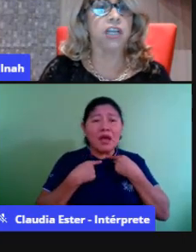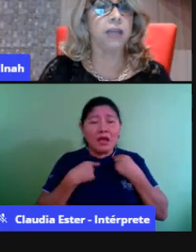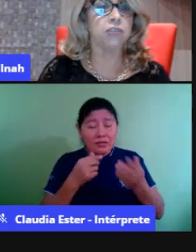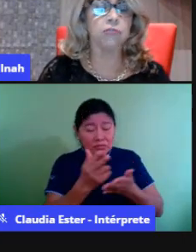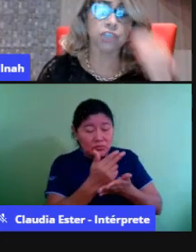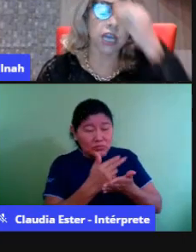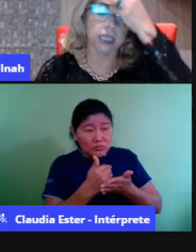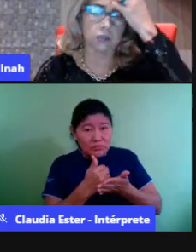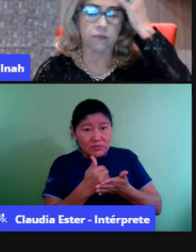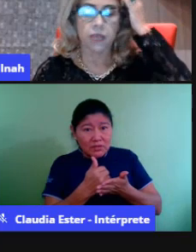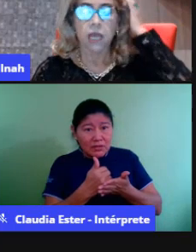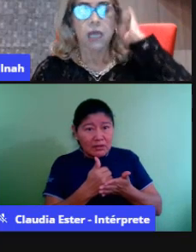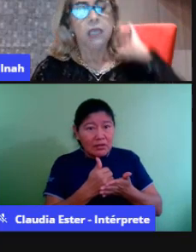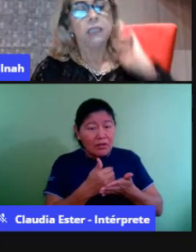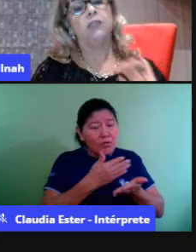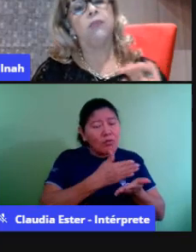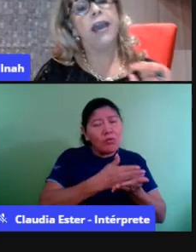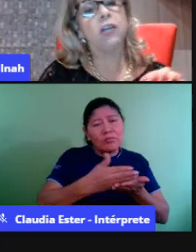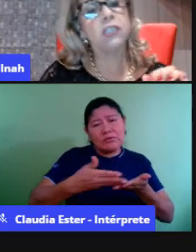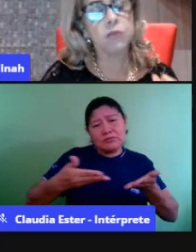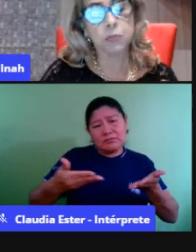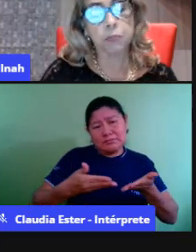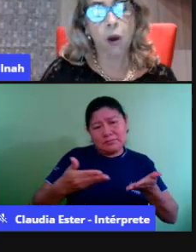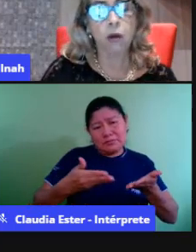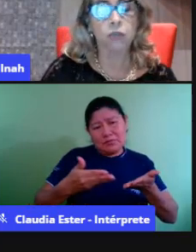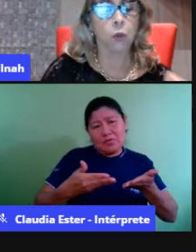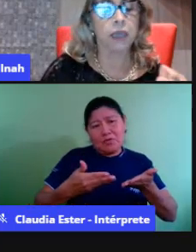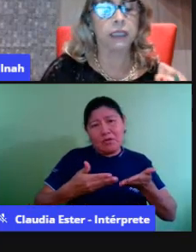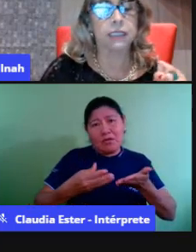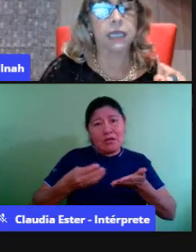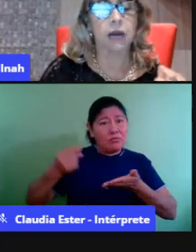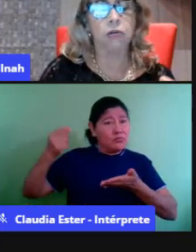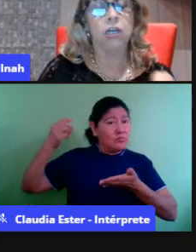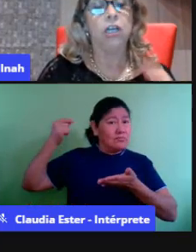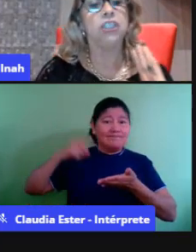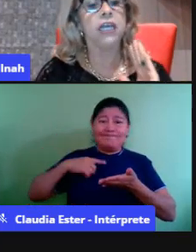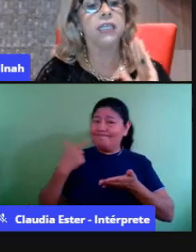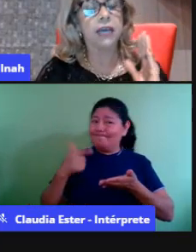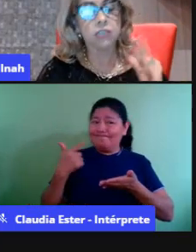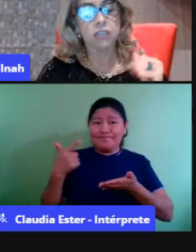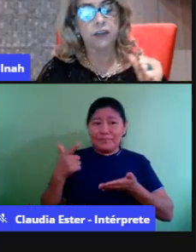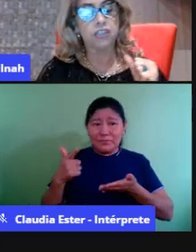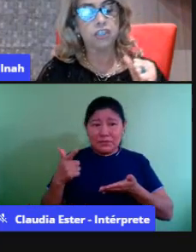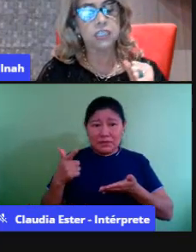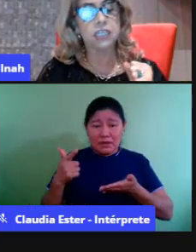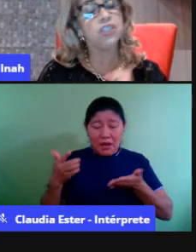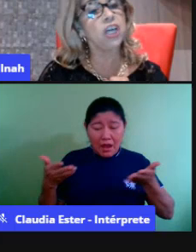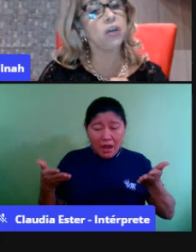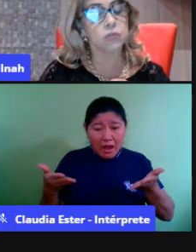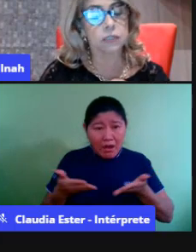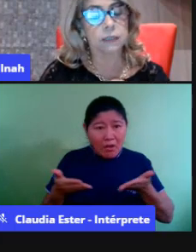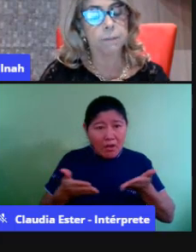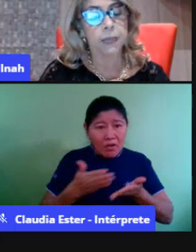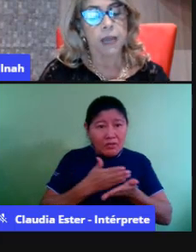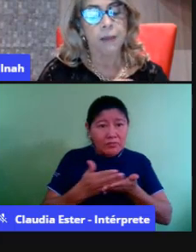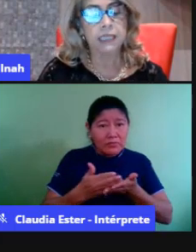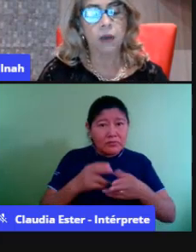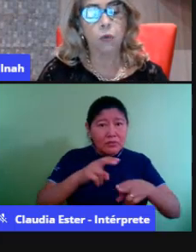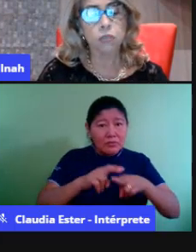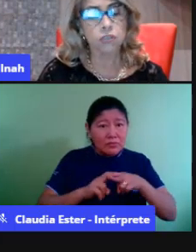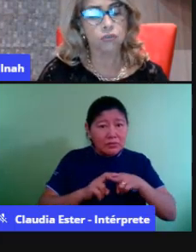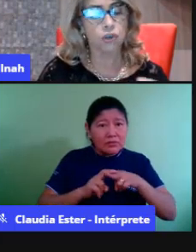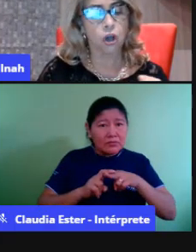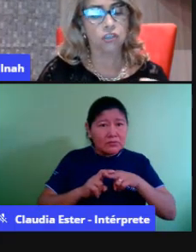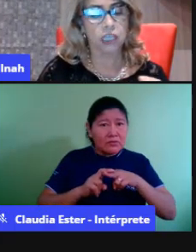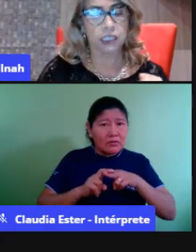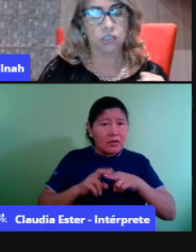ensino. Antigamente não tinha isso. Tanto é que nós temos pouca documentação de desenhos infantis antigos. Mas